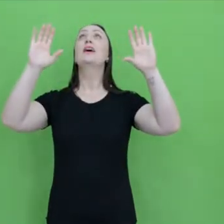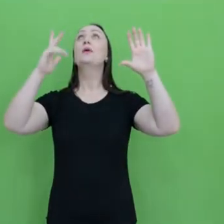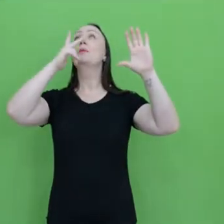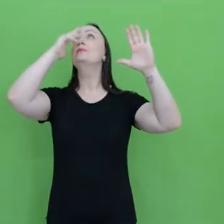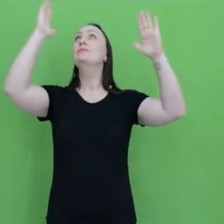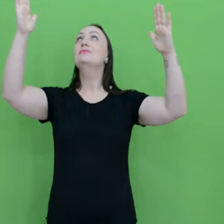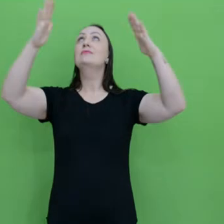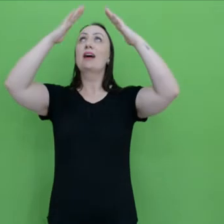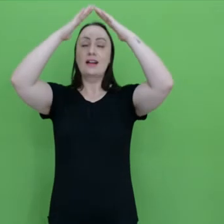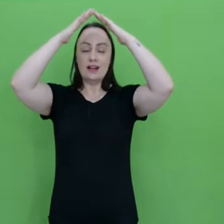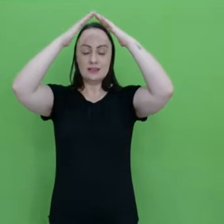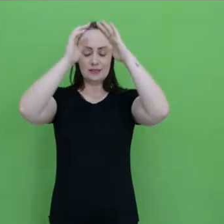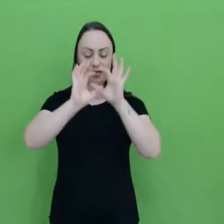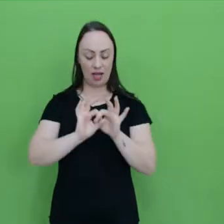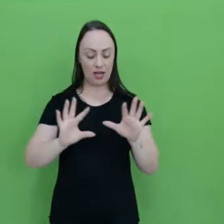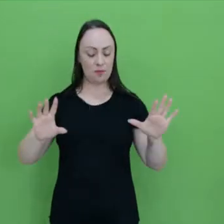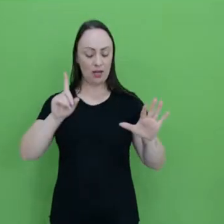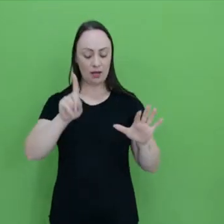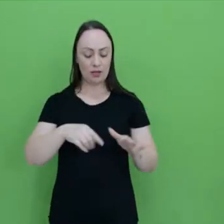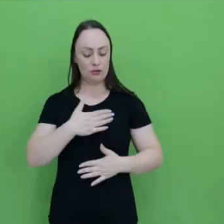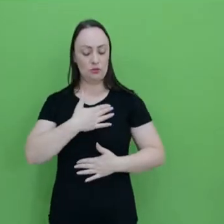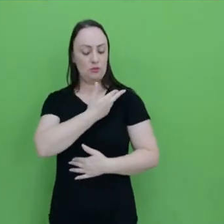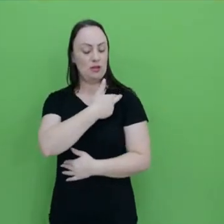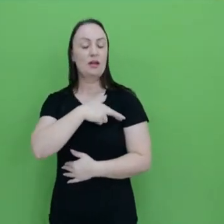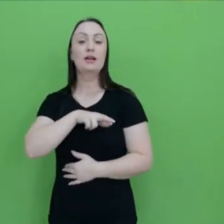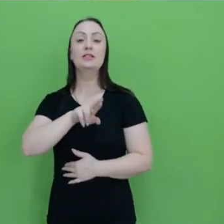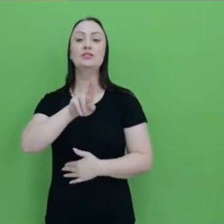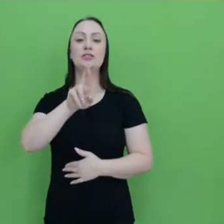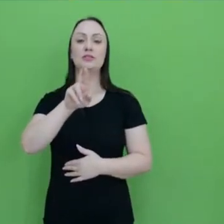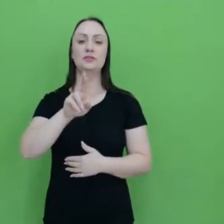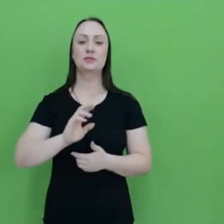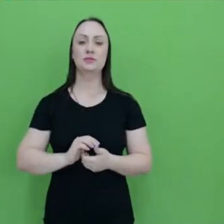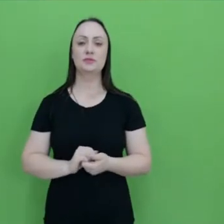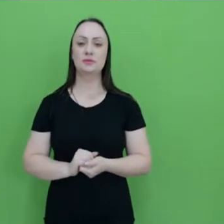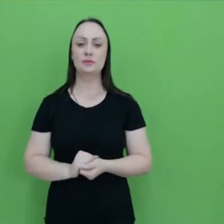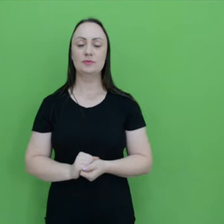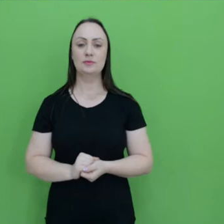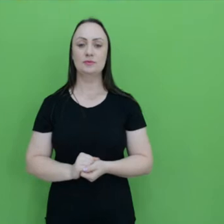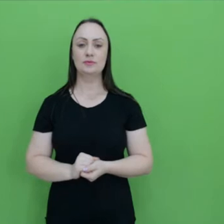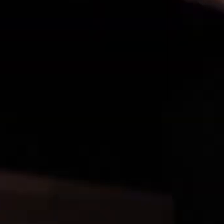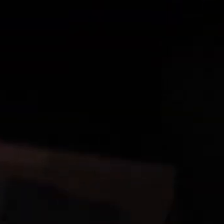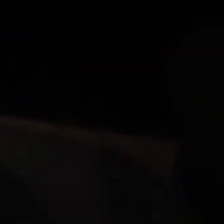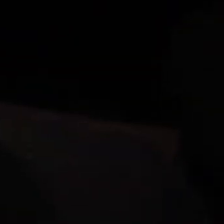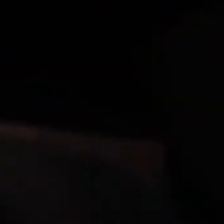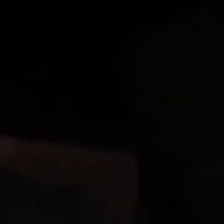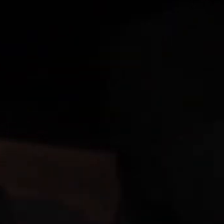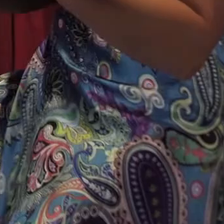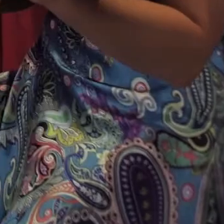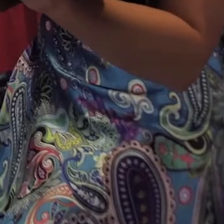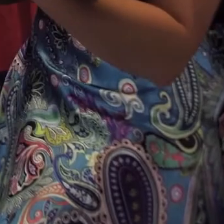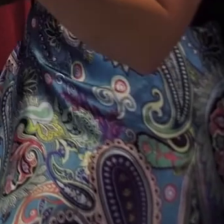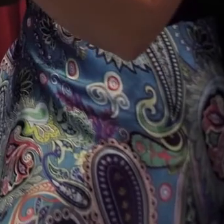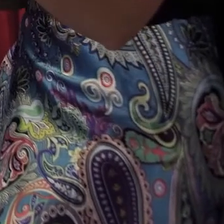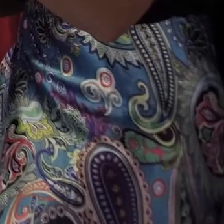e a liberdade como religião. Iva toca violino. Roger toca acordeon. Márcio toca o